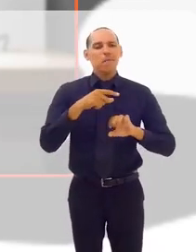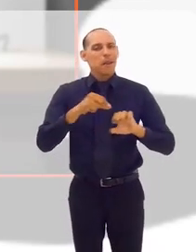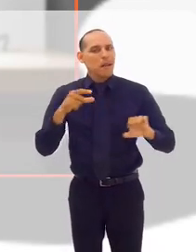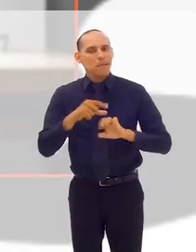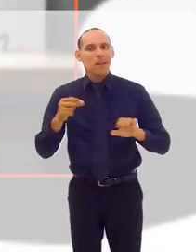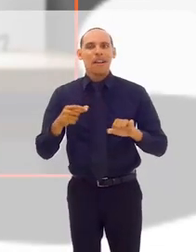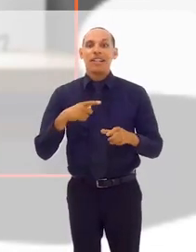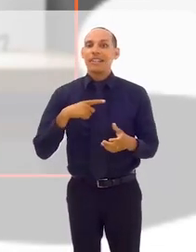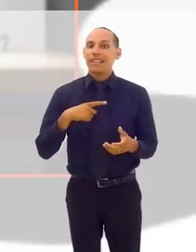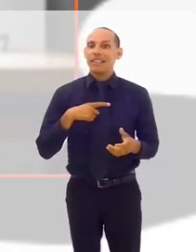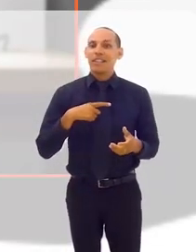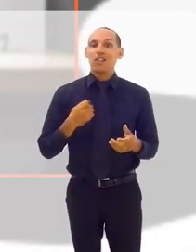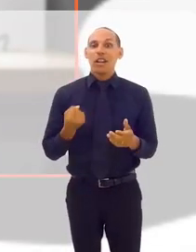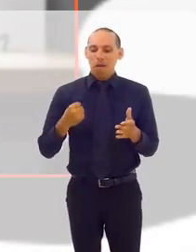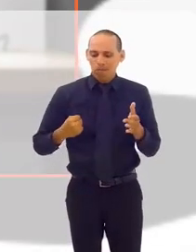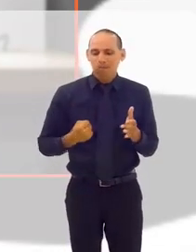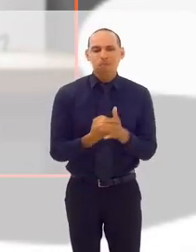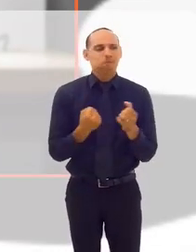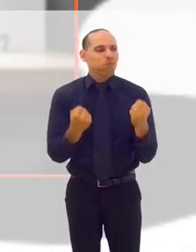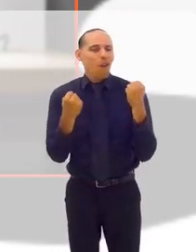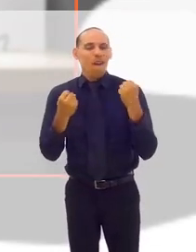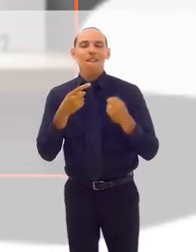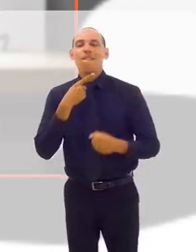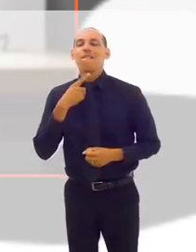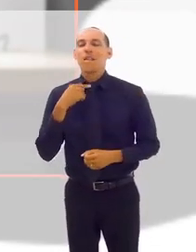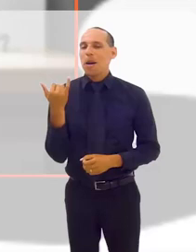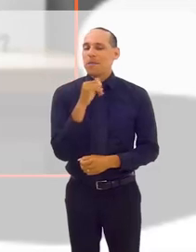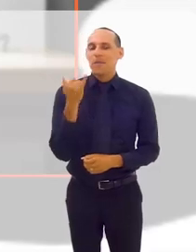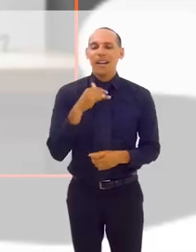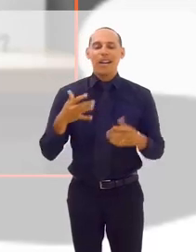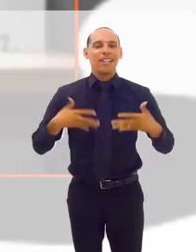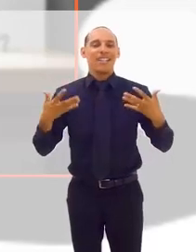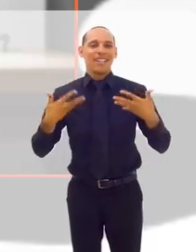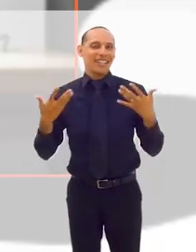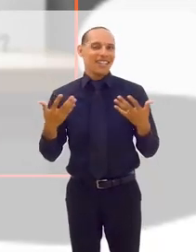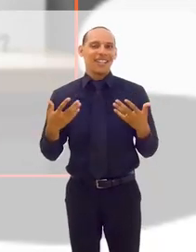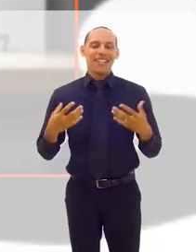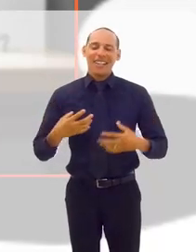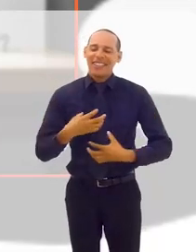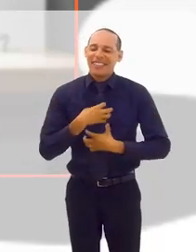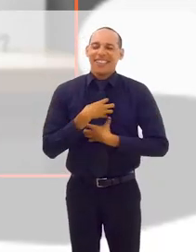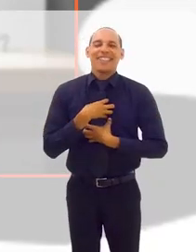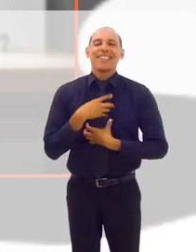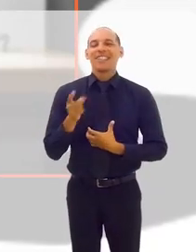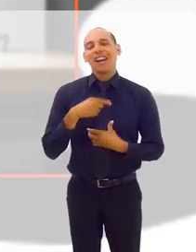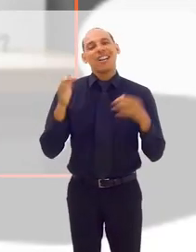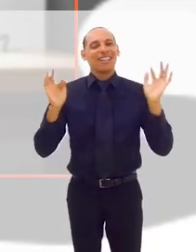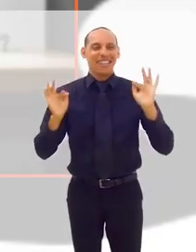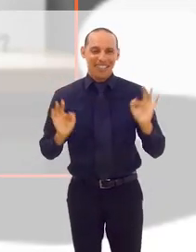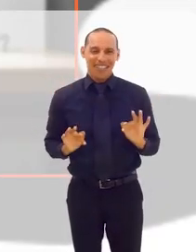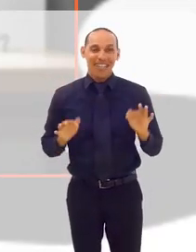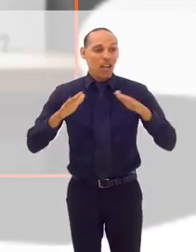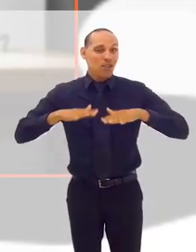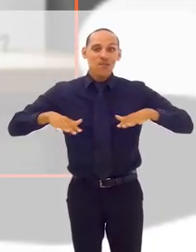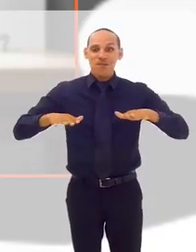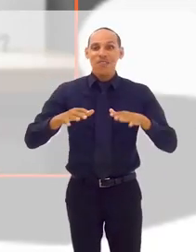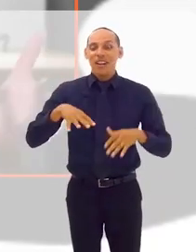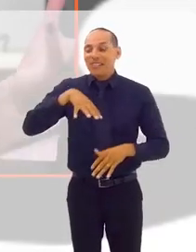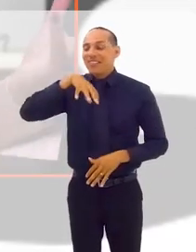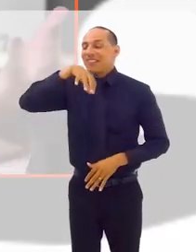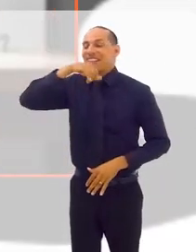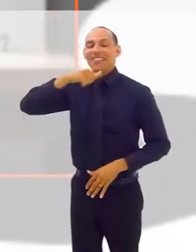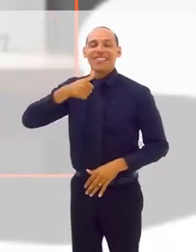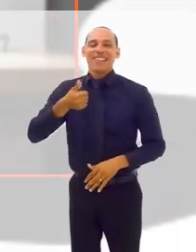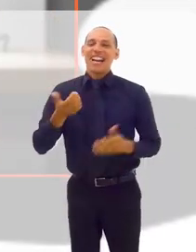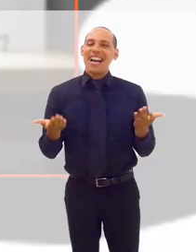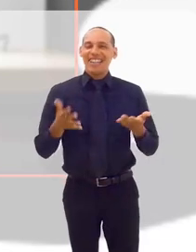é empreendedor, tem esse punch, essa vontade, essa energia, essa alegria, que é muito contagiante. Nós estamos muito felizes e todo